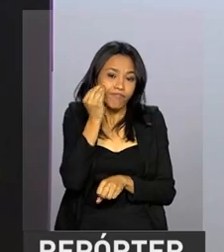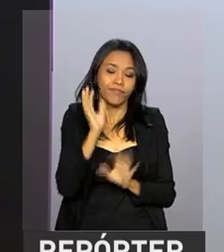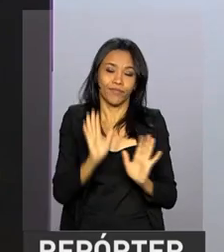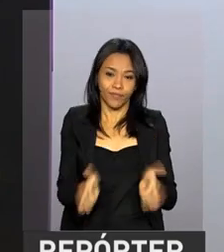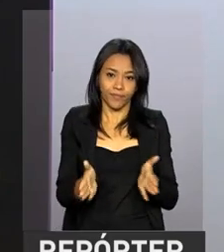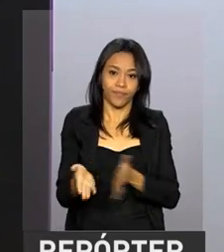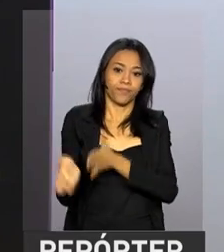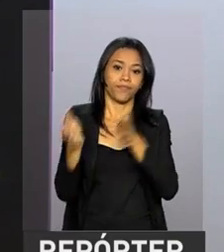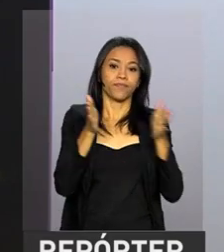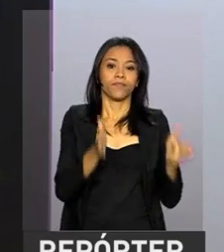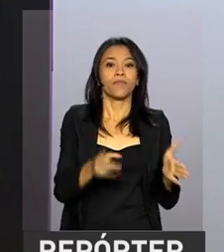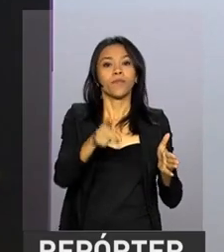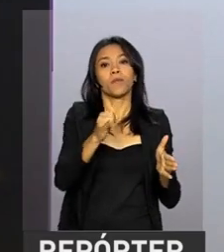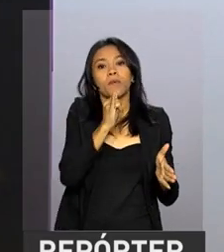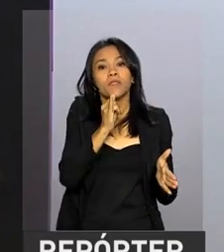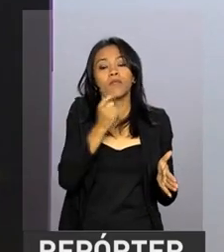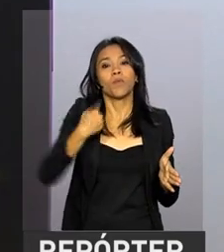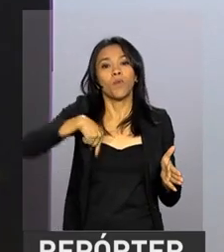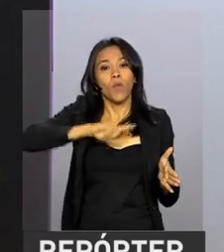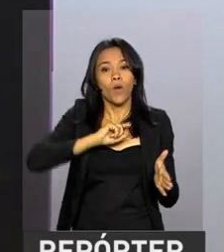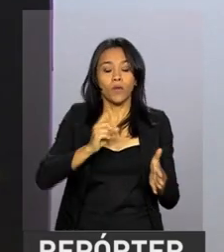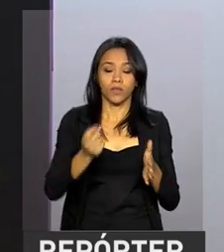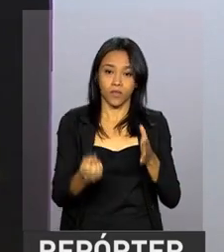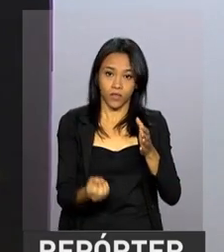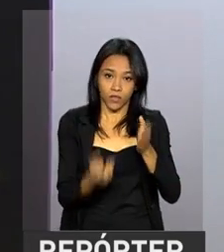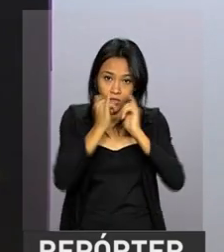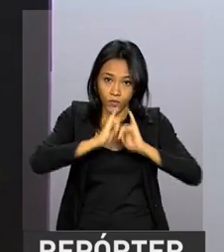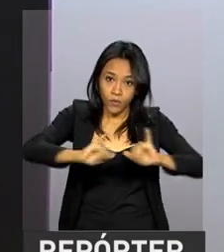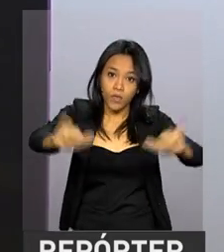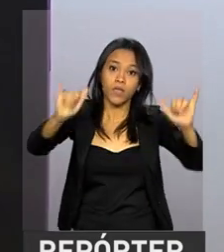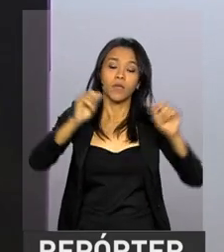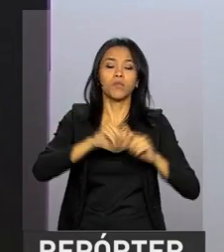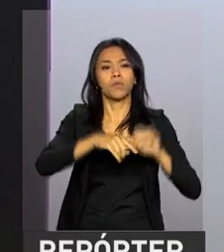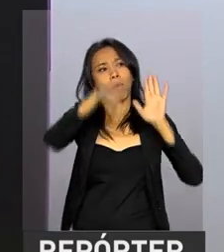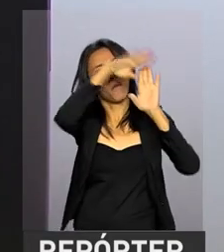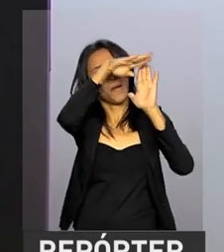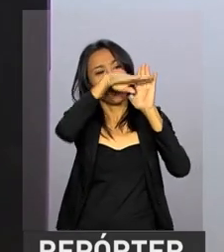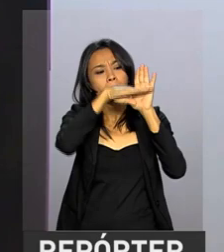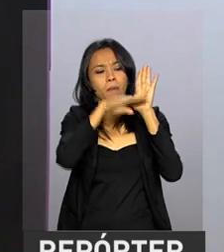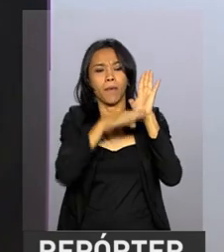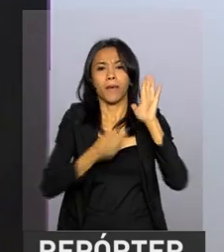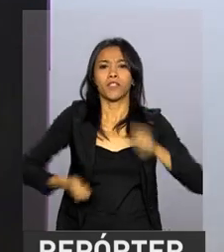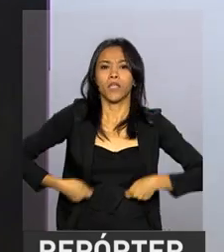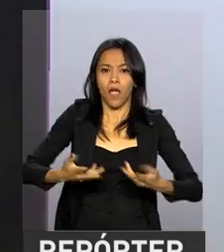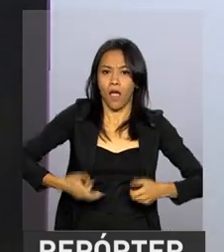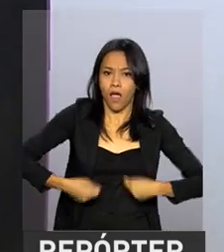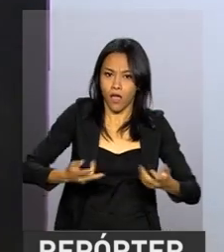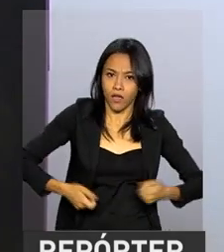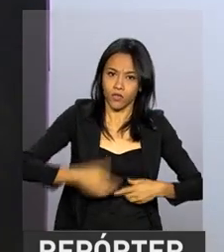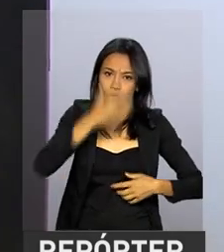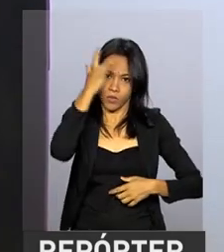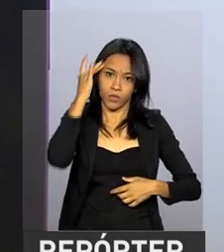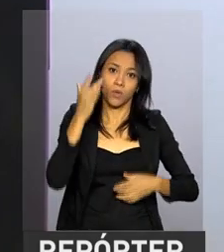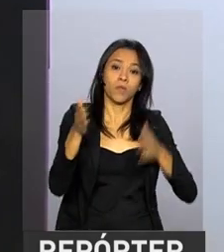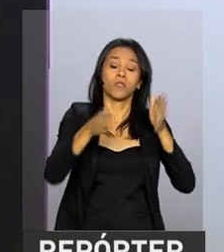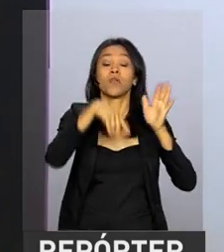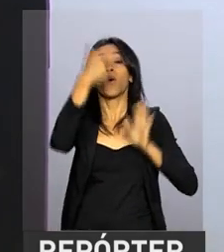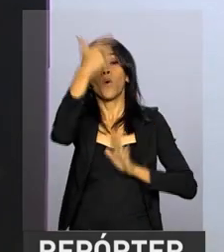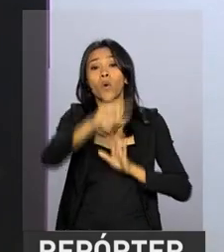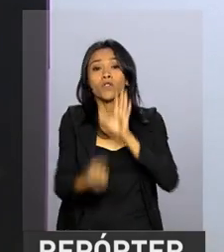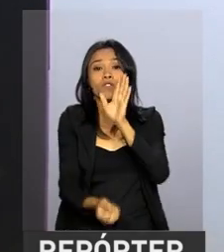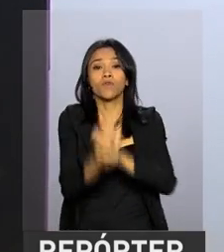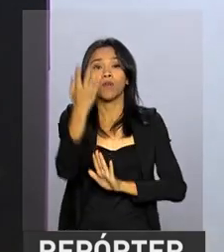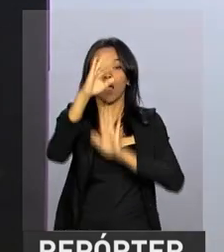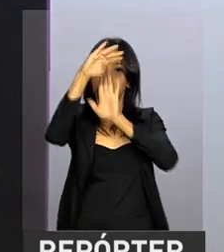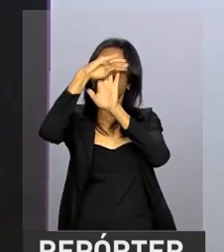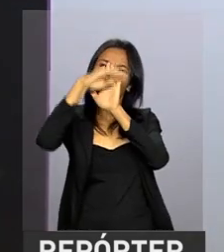Nós publicamos, por exemplo, o painel de despesas de pessoal, publicamos o painel de preço, que tem todos os preços, todas